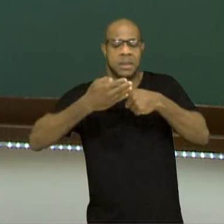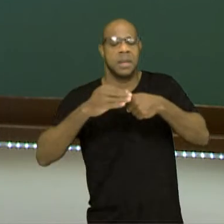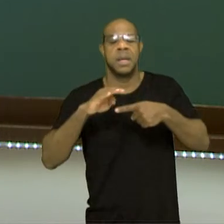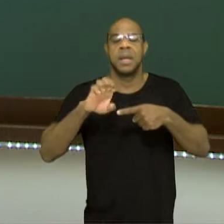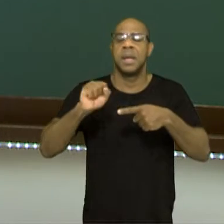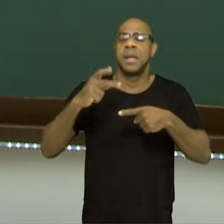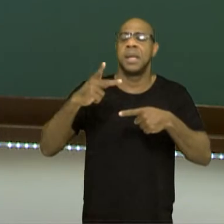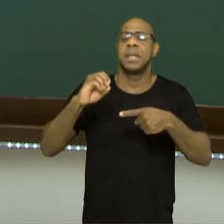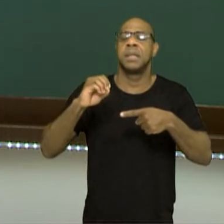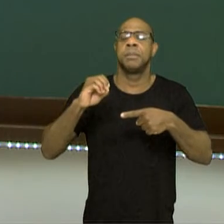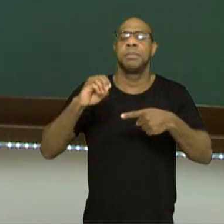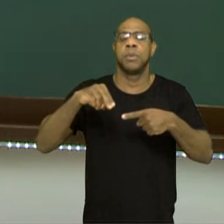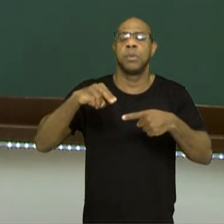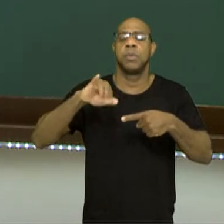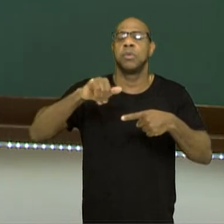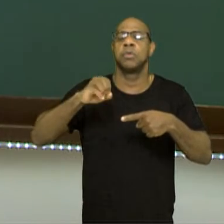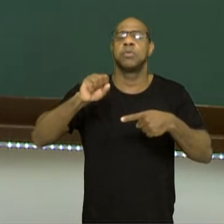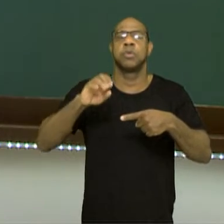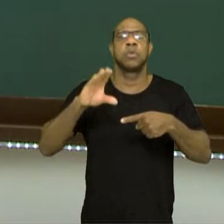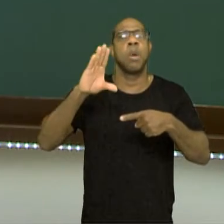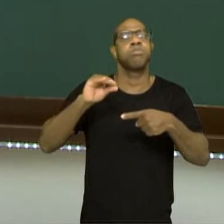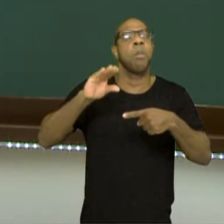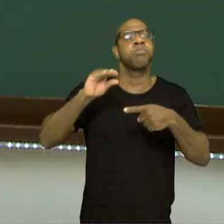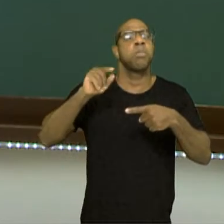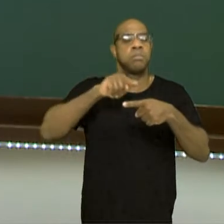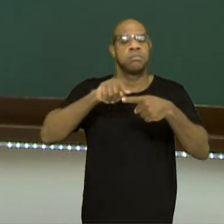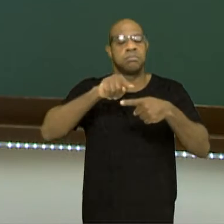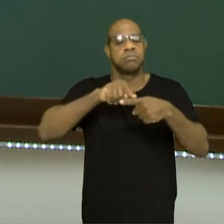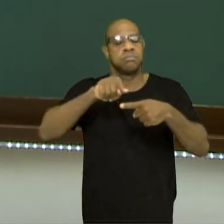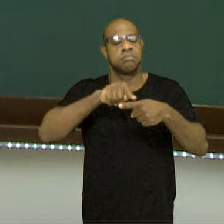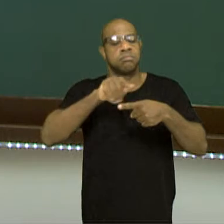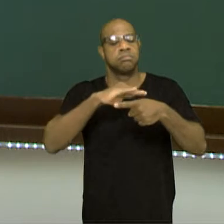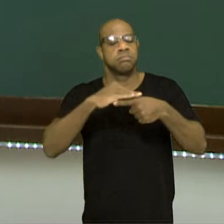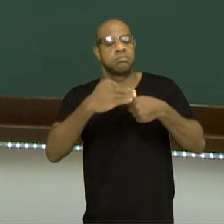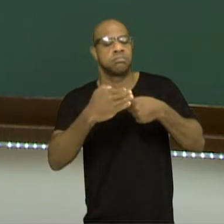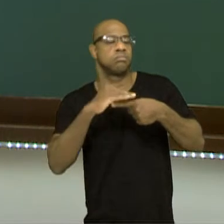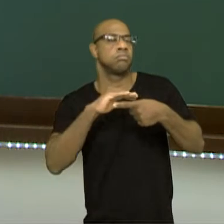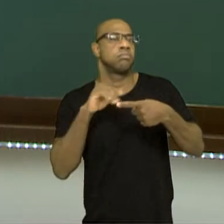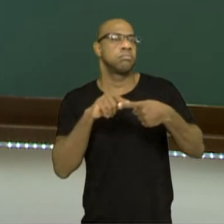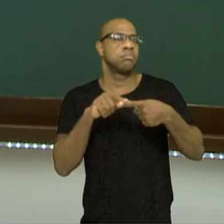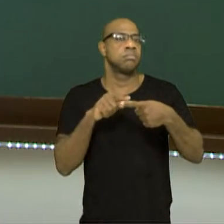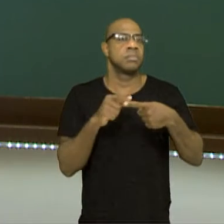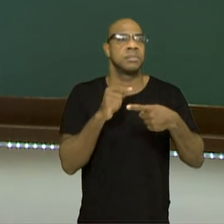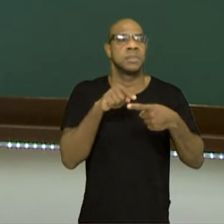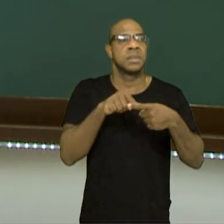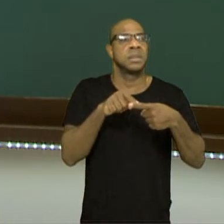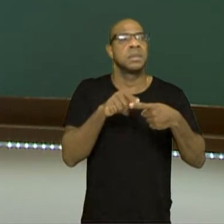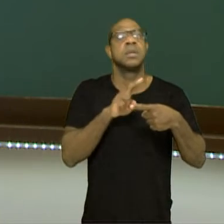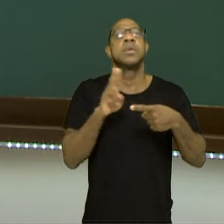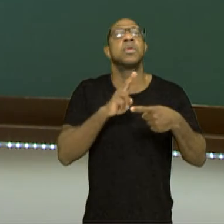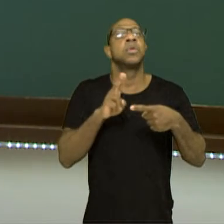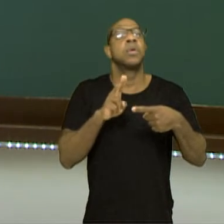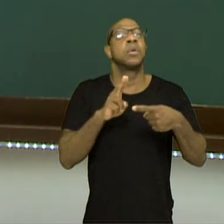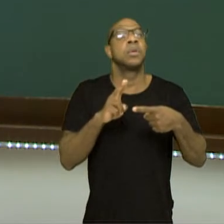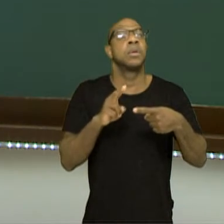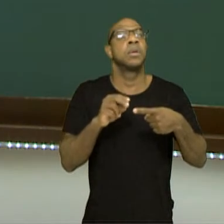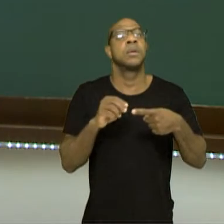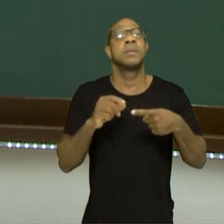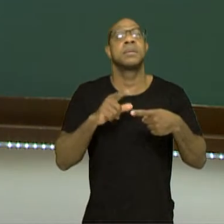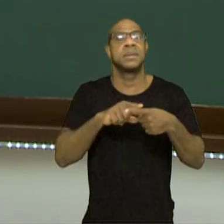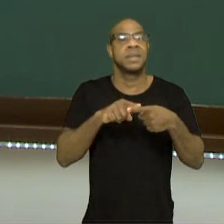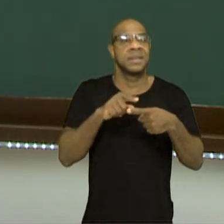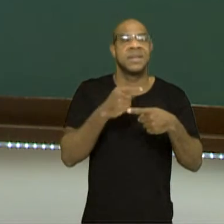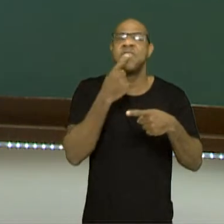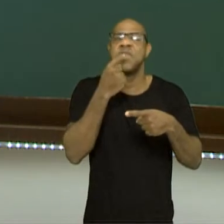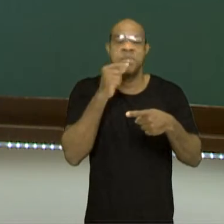imagem vocês conseguem ver mais em rosa, meio avermelhada, ela é uma região formada por um tecido chamado